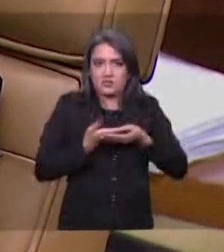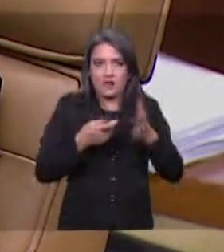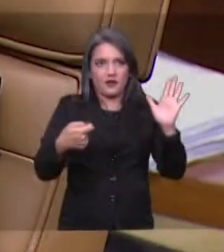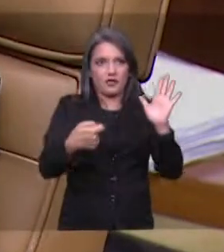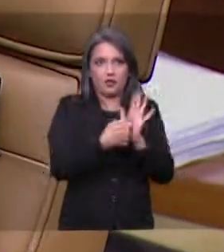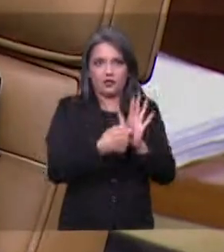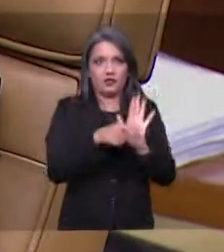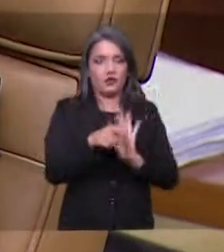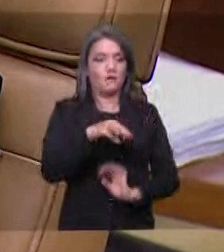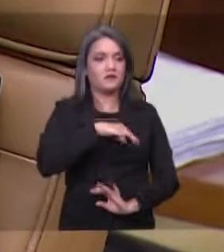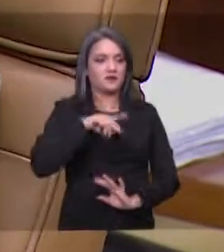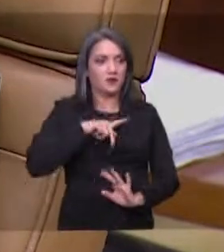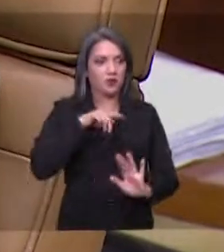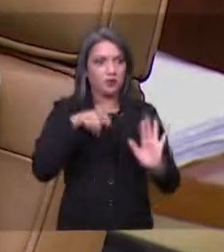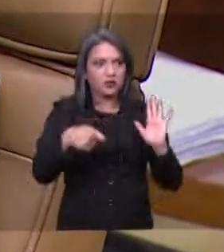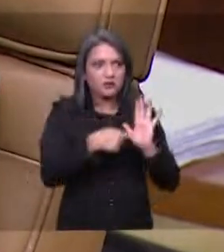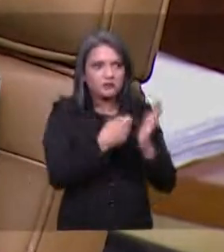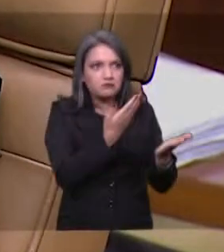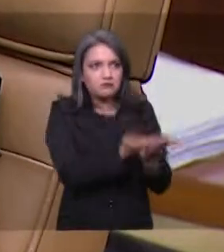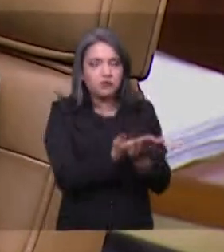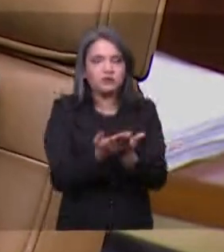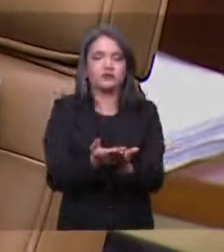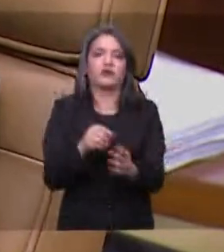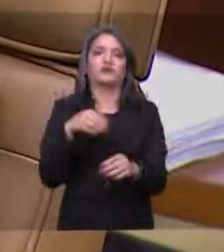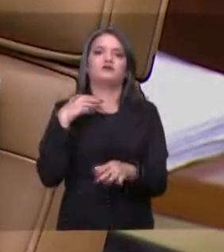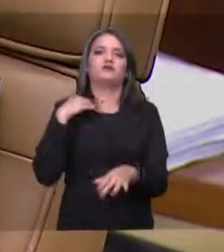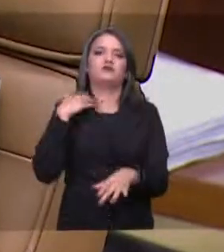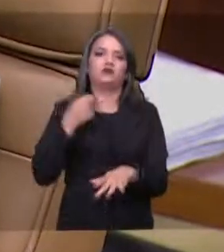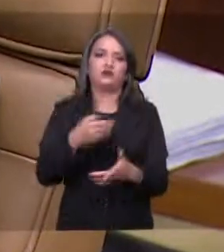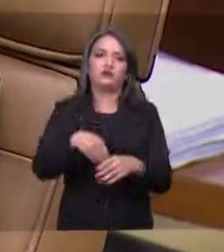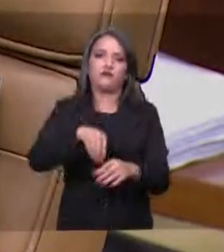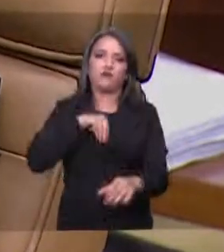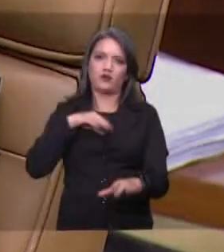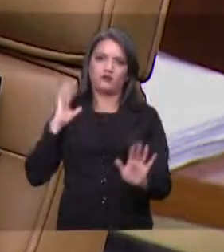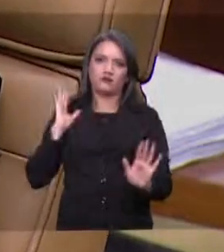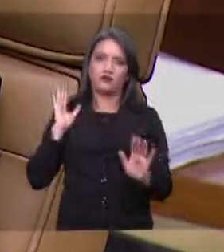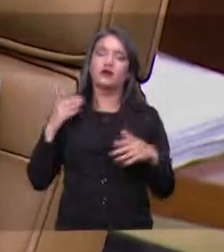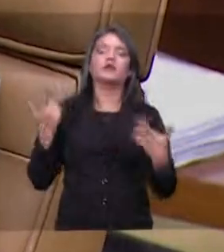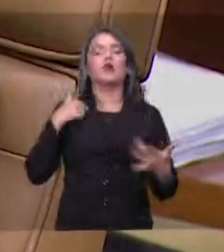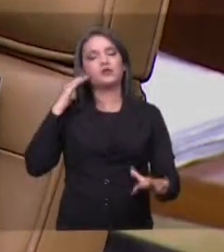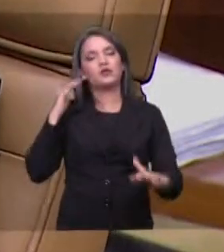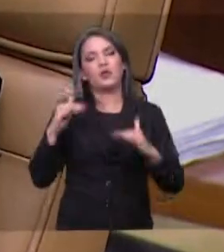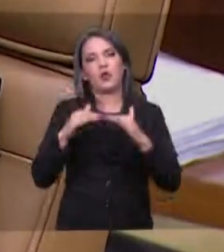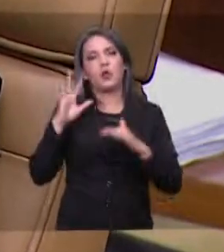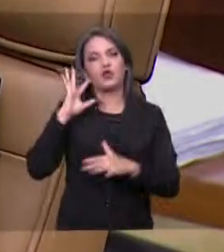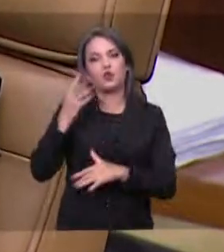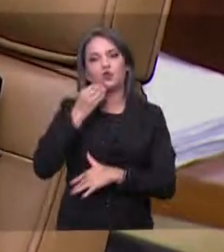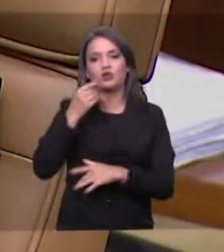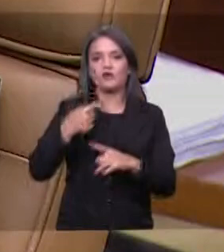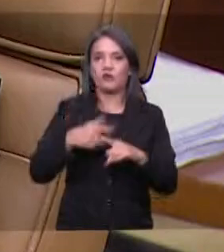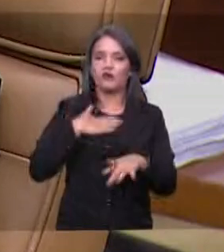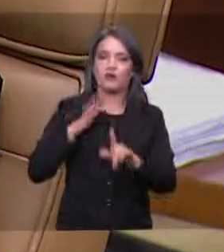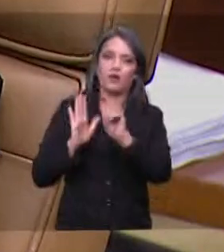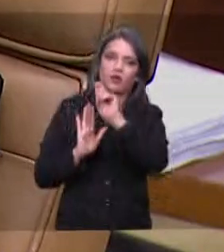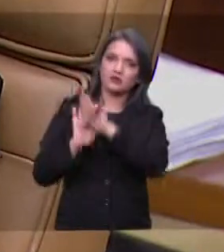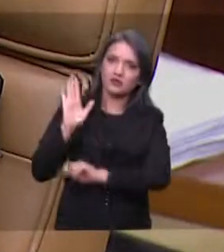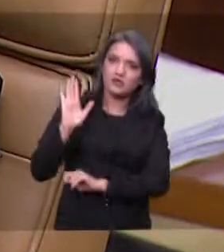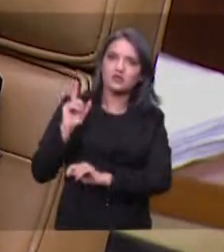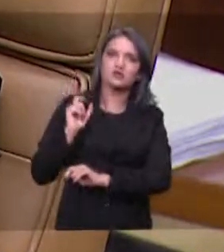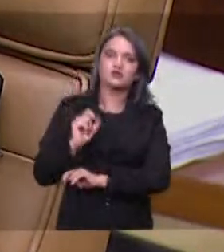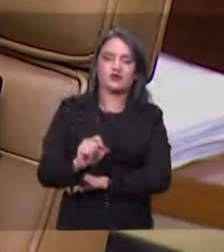3C, eu também estou acompanhando o ministro Dias Toffoli, até porque a minha redação